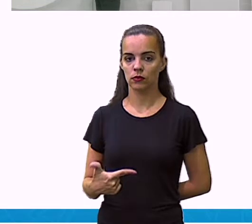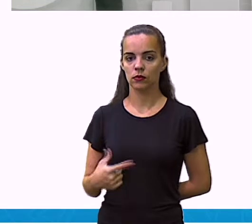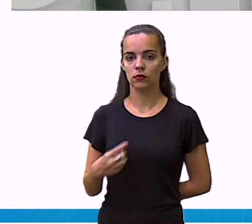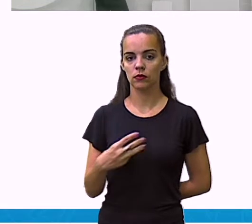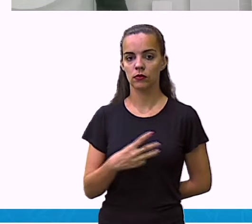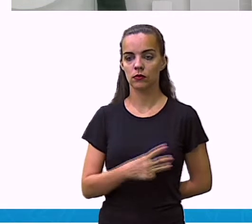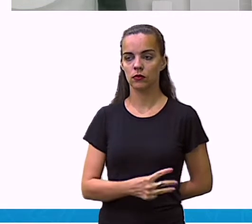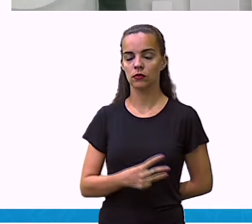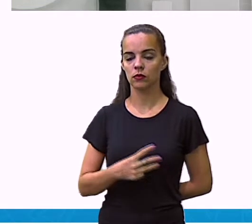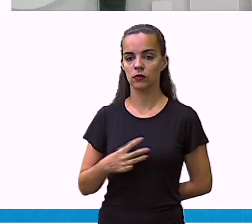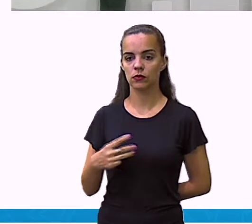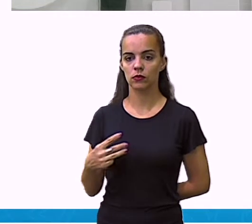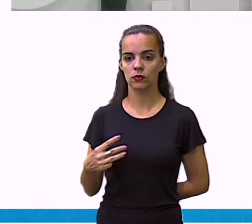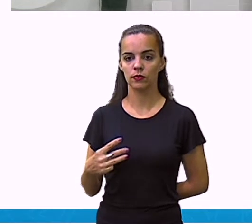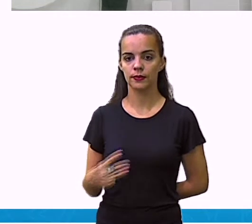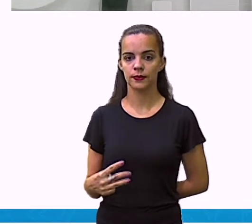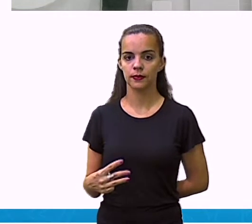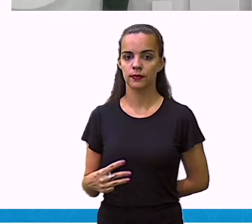33,